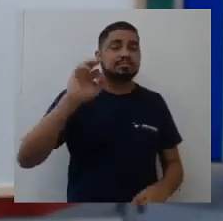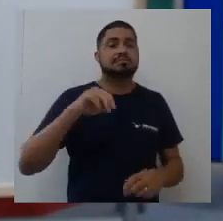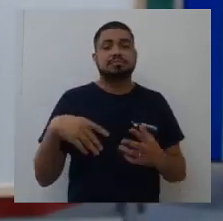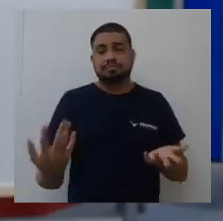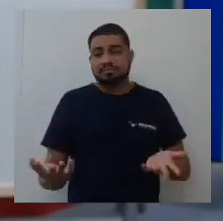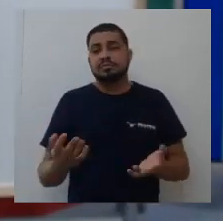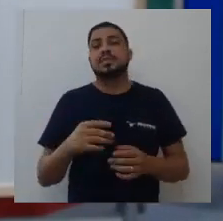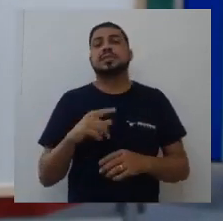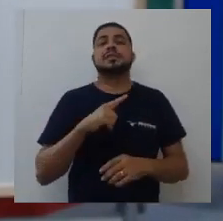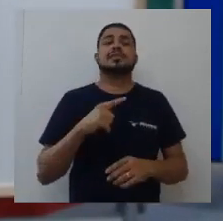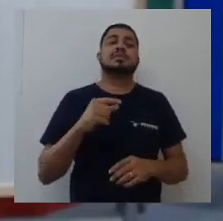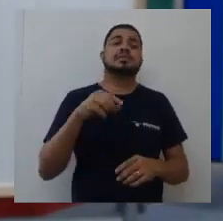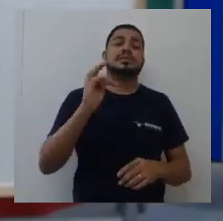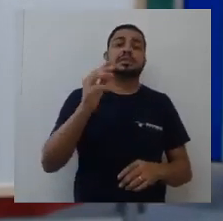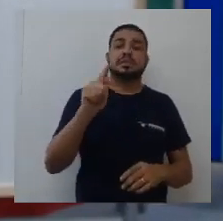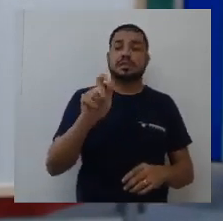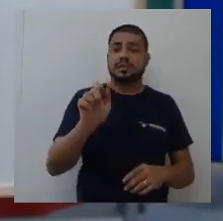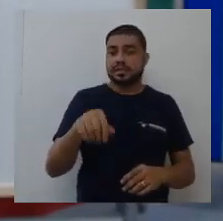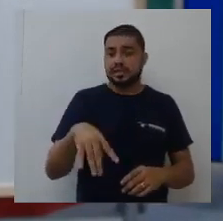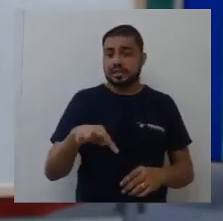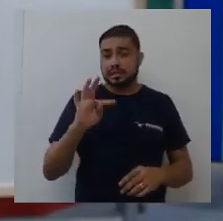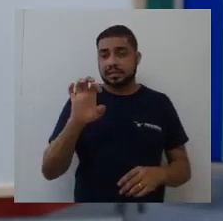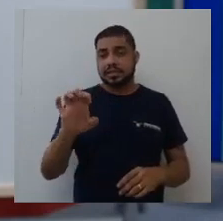ó, tangente de 60 graus,